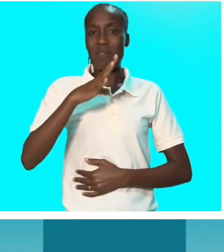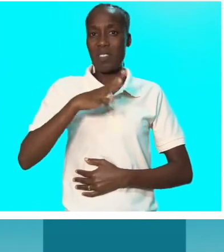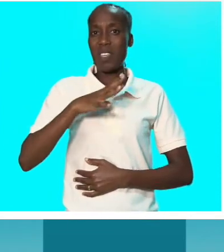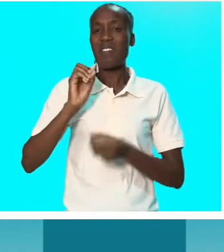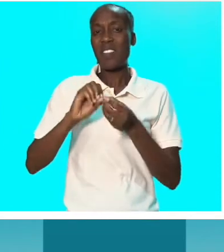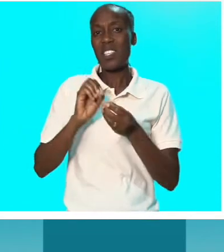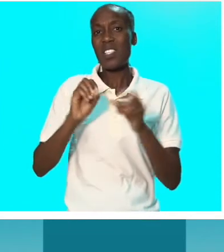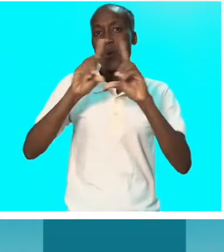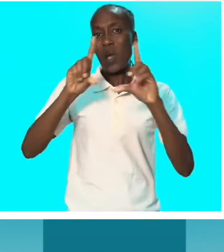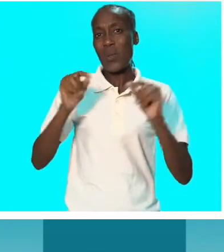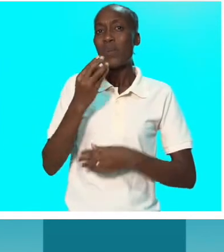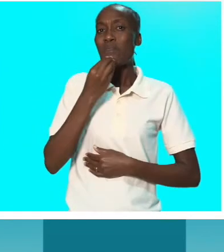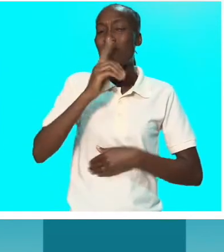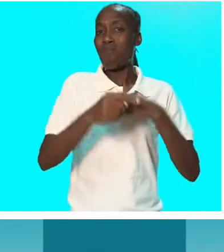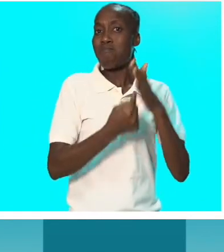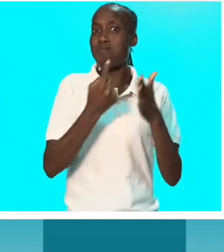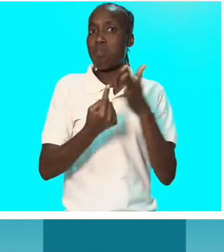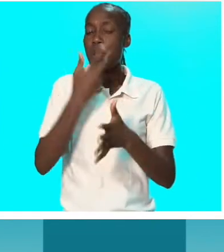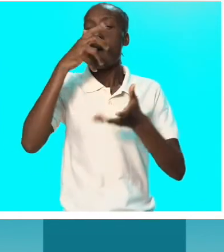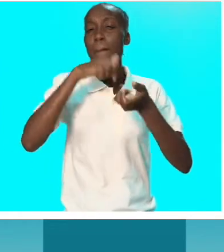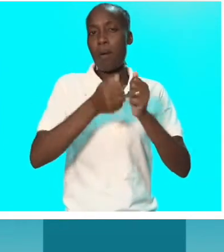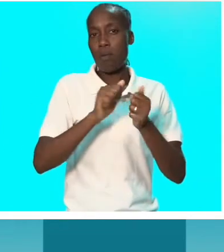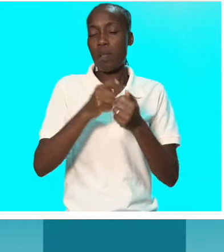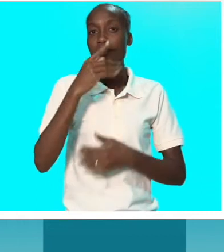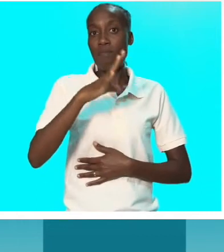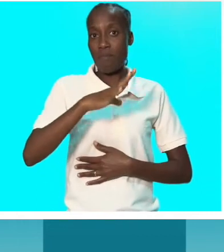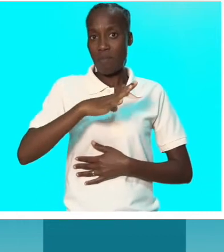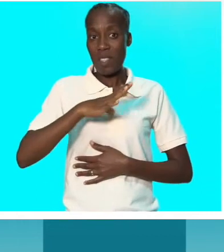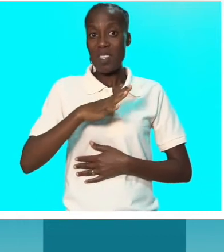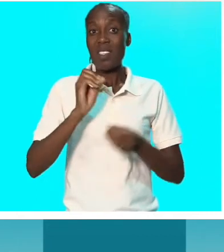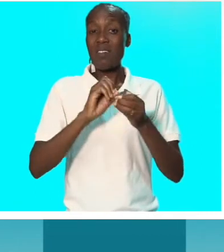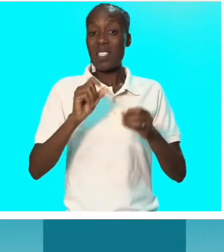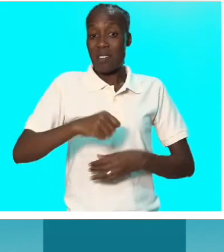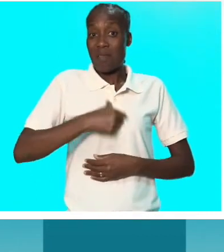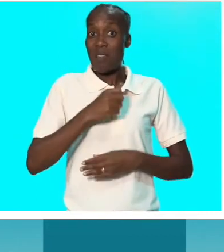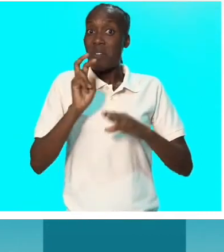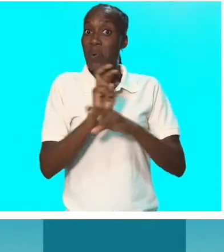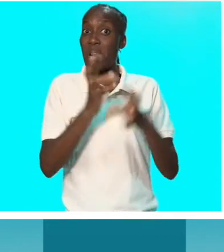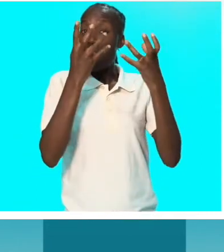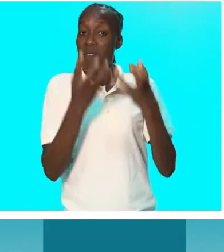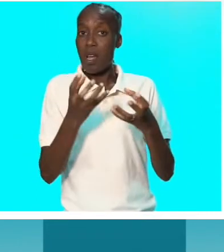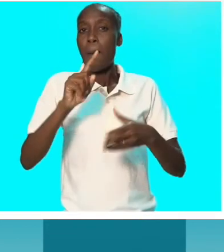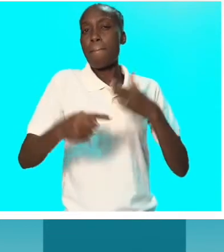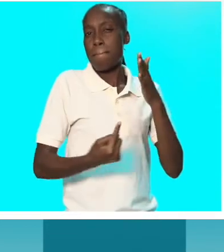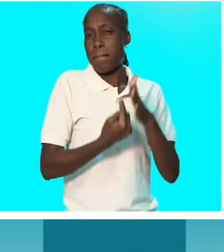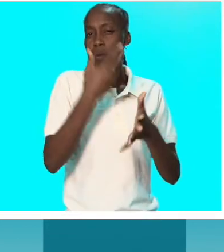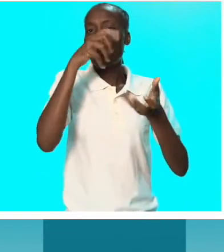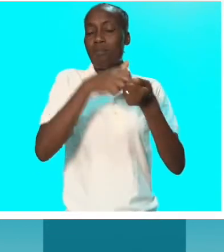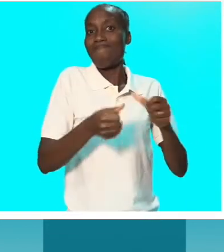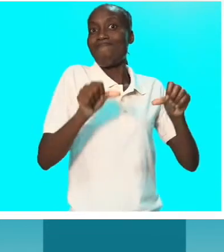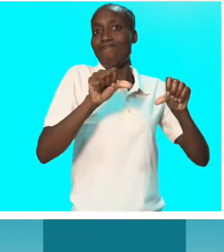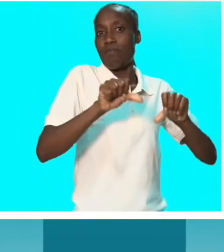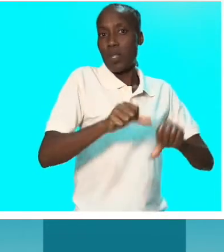dos alimentos. Diabetes leva consequências dramáticas. Se não ser controlada, pode causar